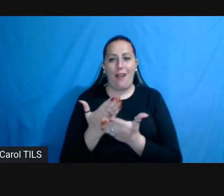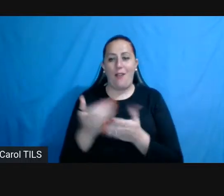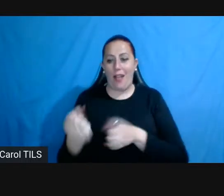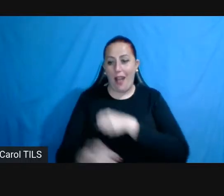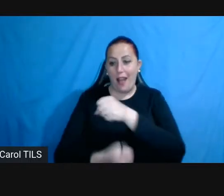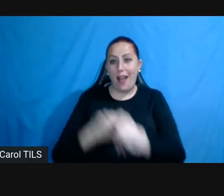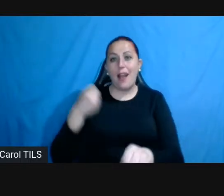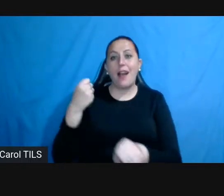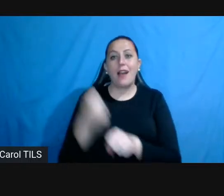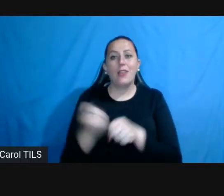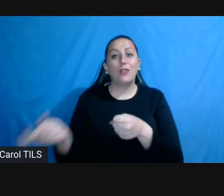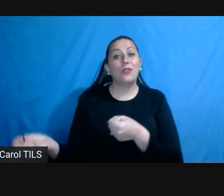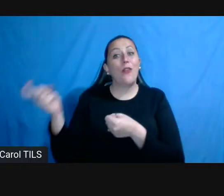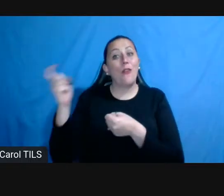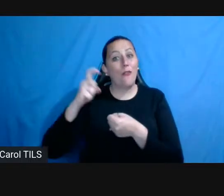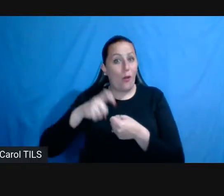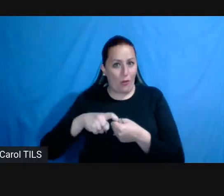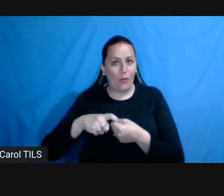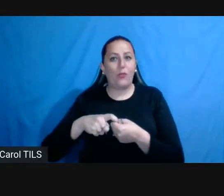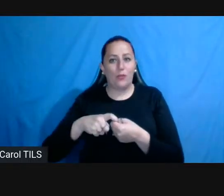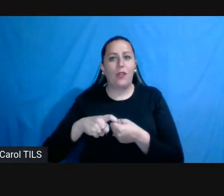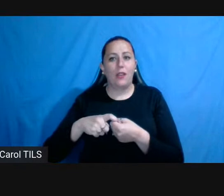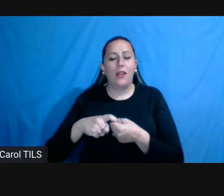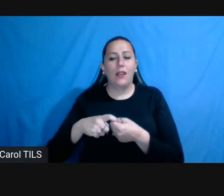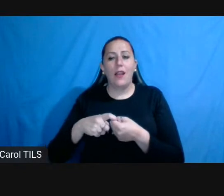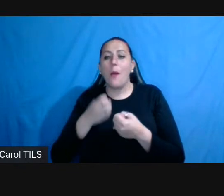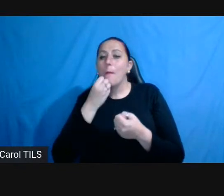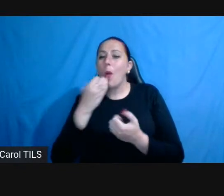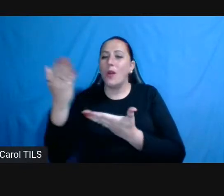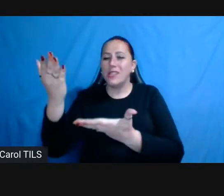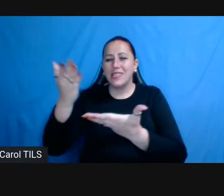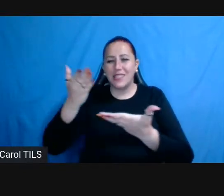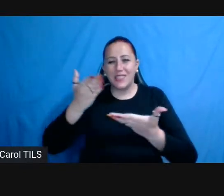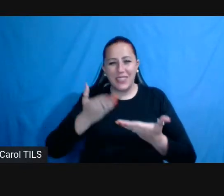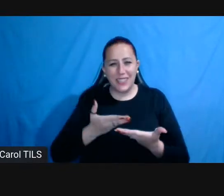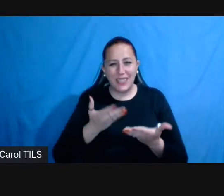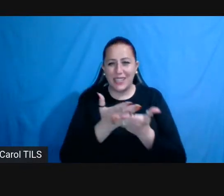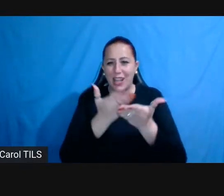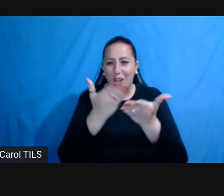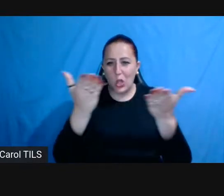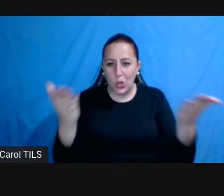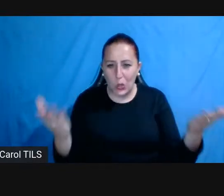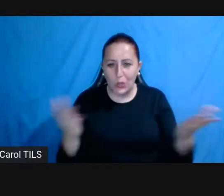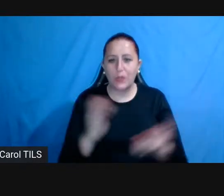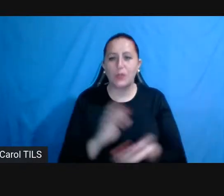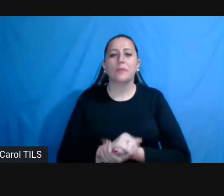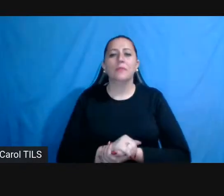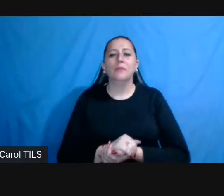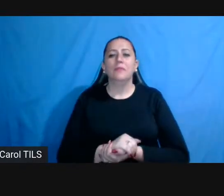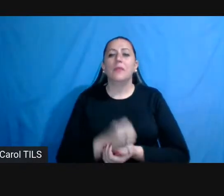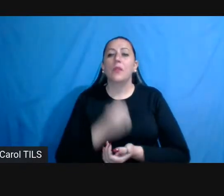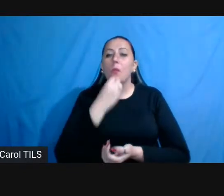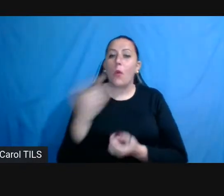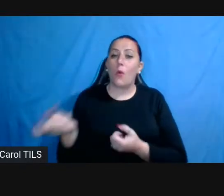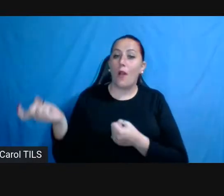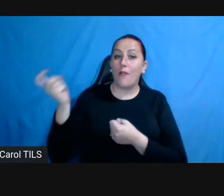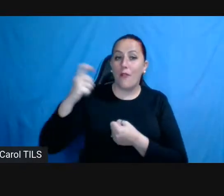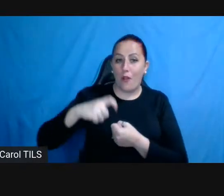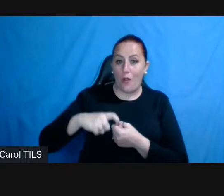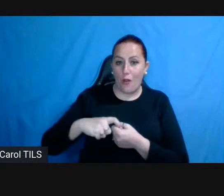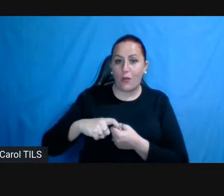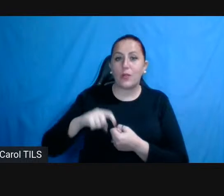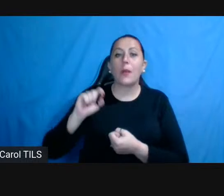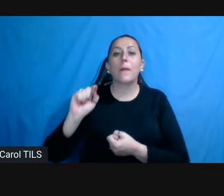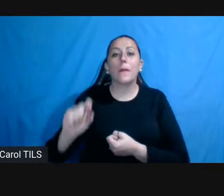de retorno, de chegadas, boas-vindas, então, para quem está chegando, um bom retorno para